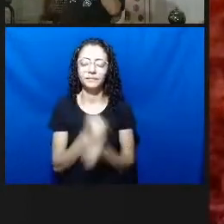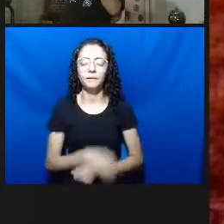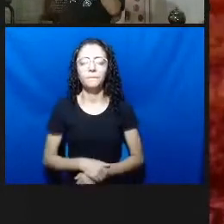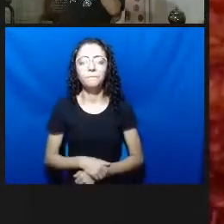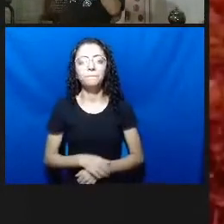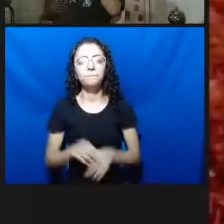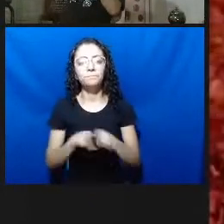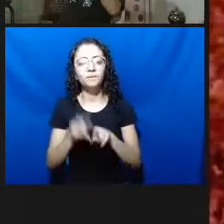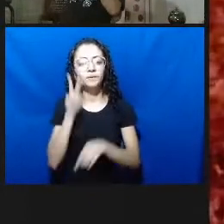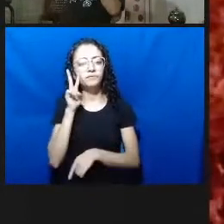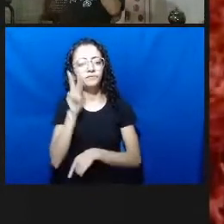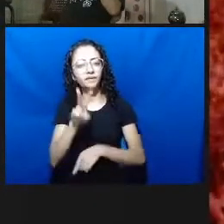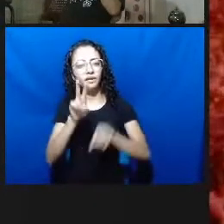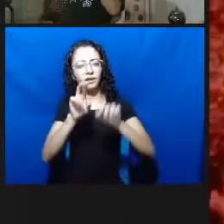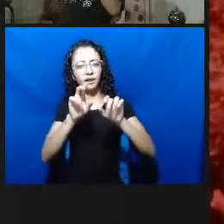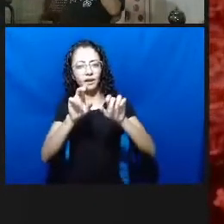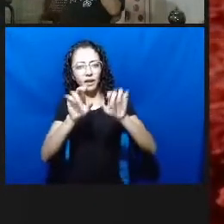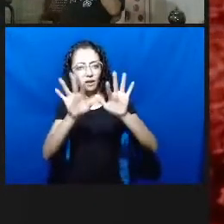muito incrível,